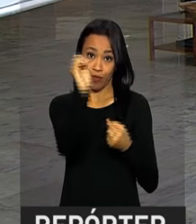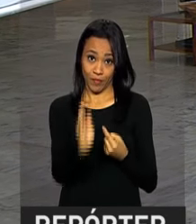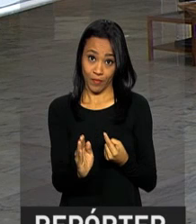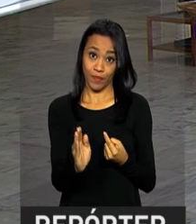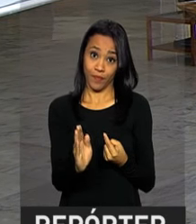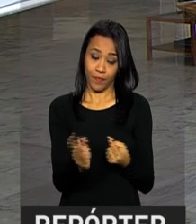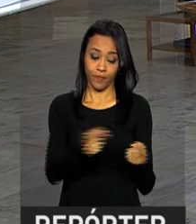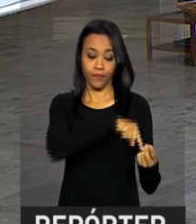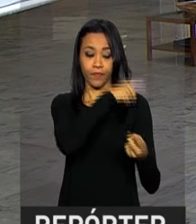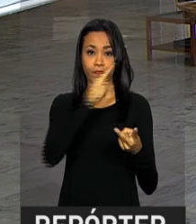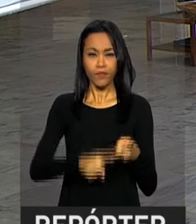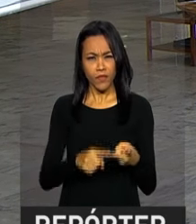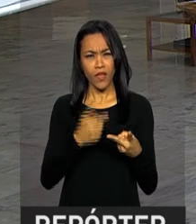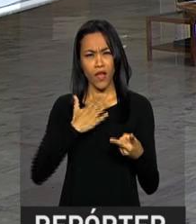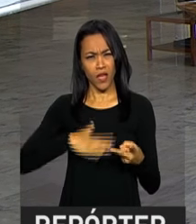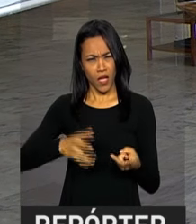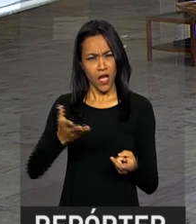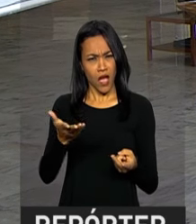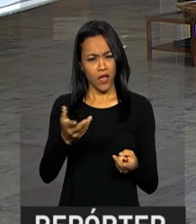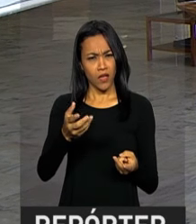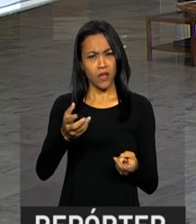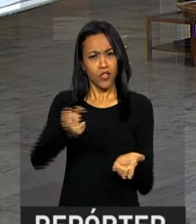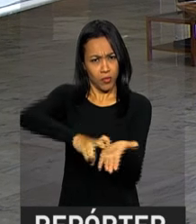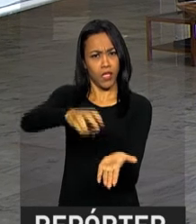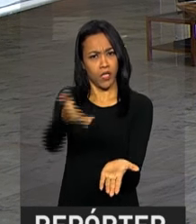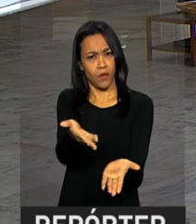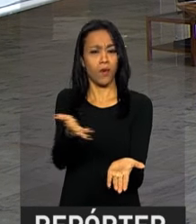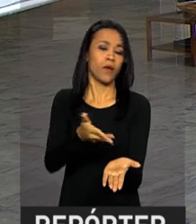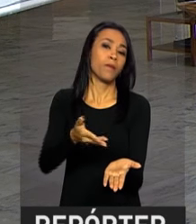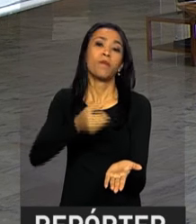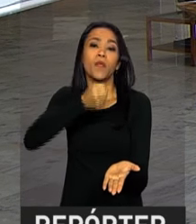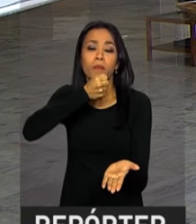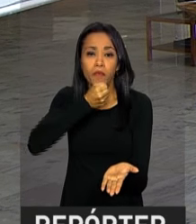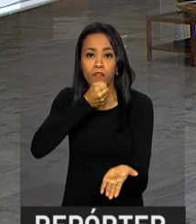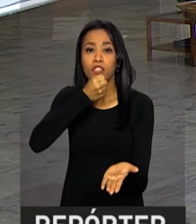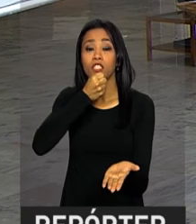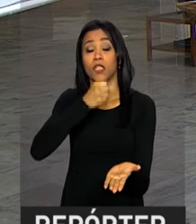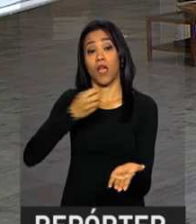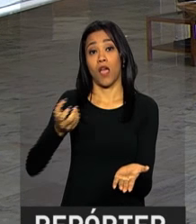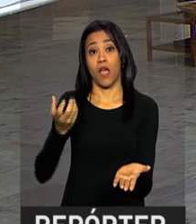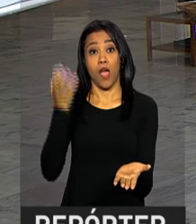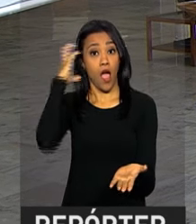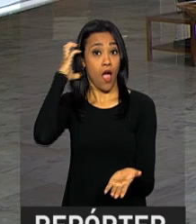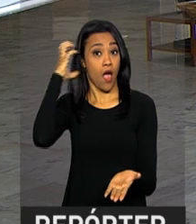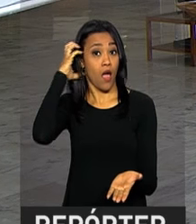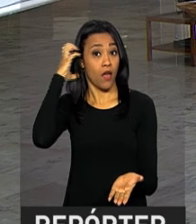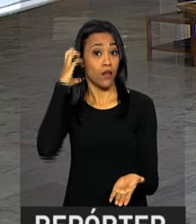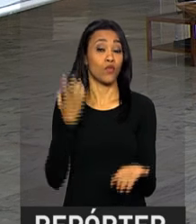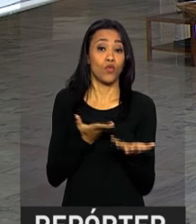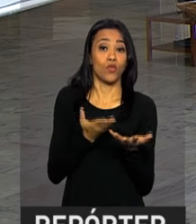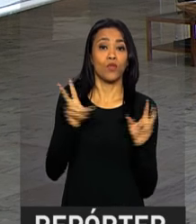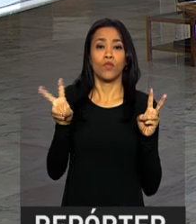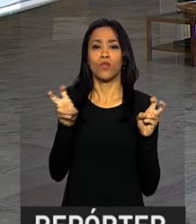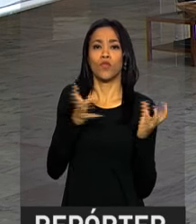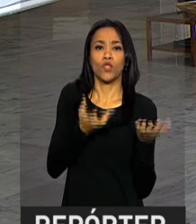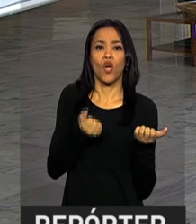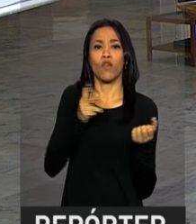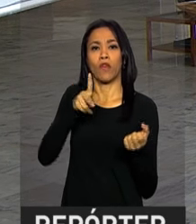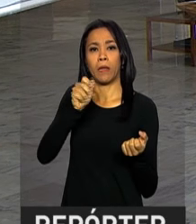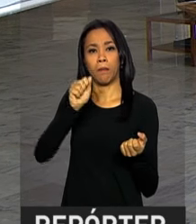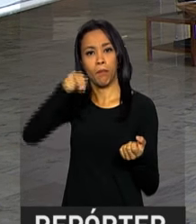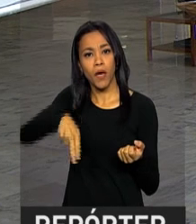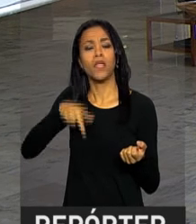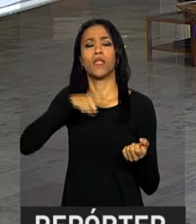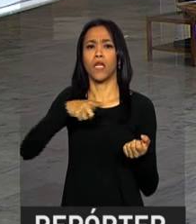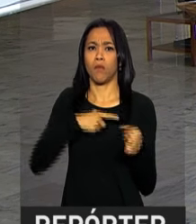Em entrevista agora pela manhã, ao vivo, à rádio Jovem Pan, o presidente disse que o governo tem uma base